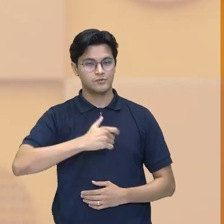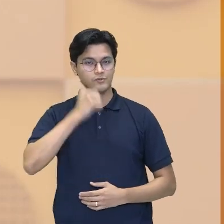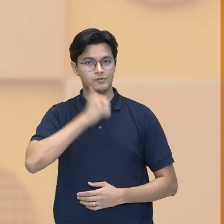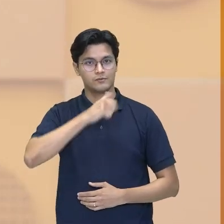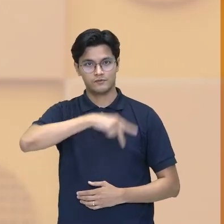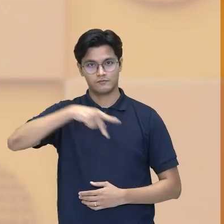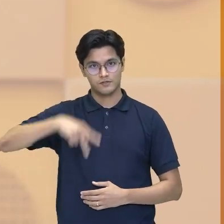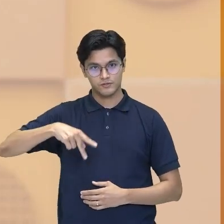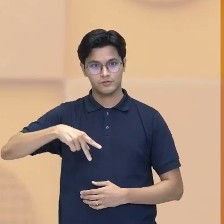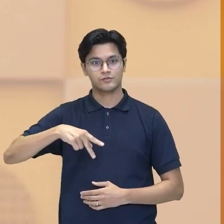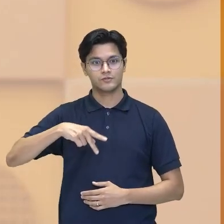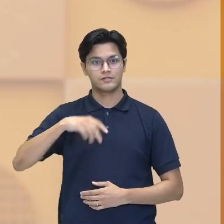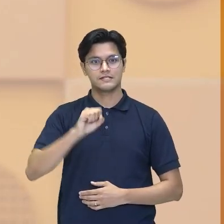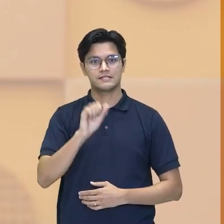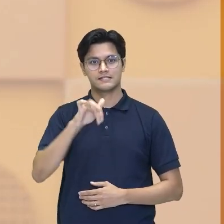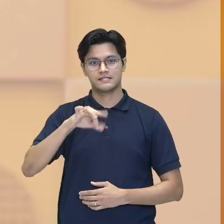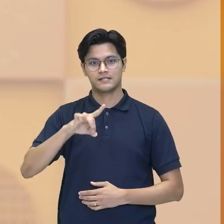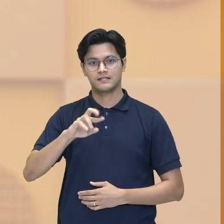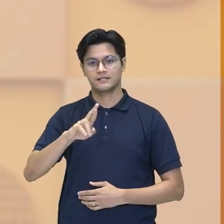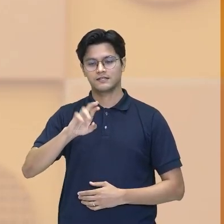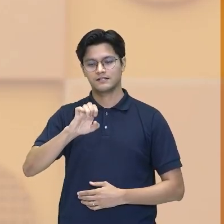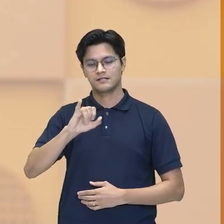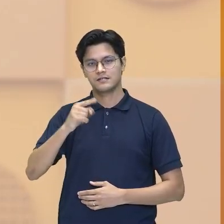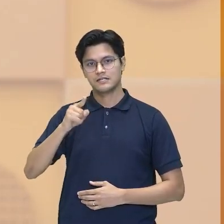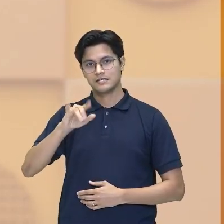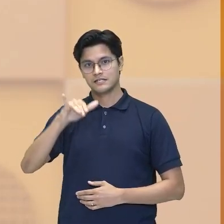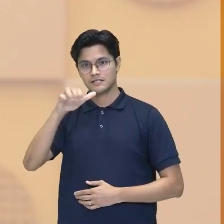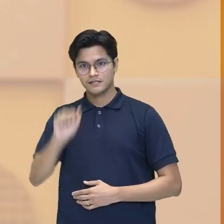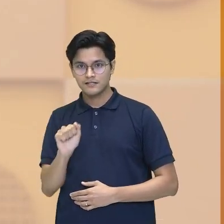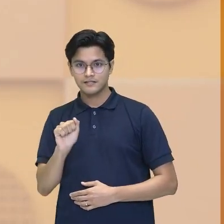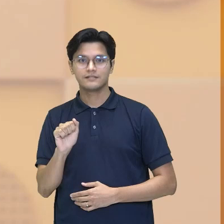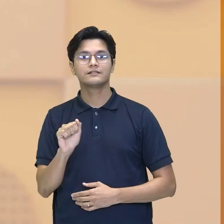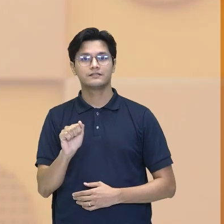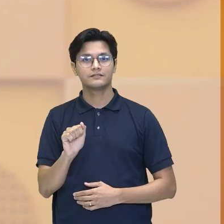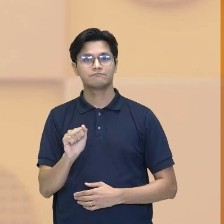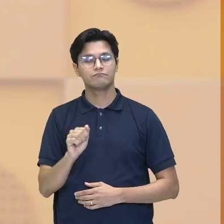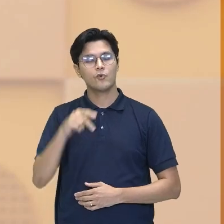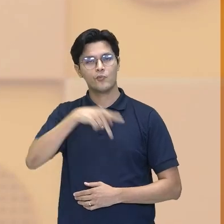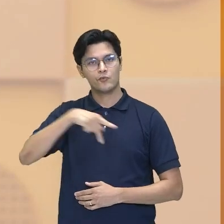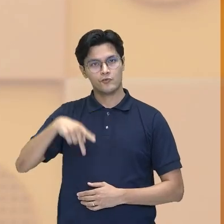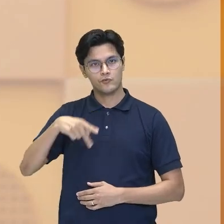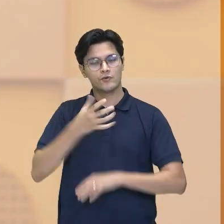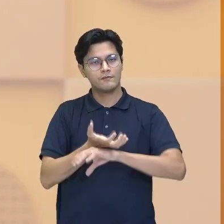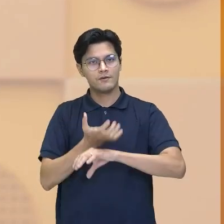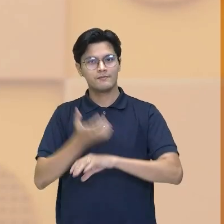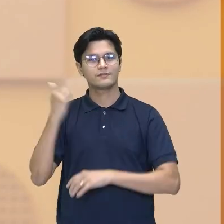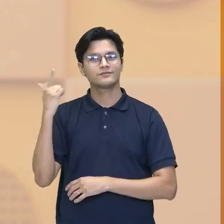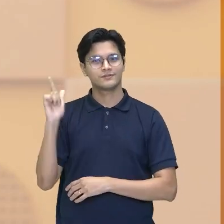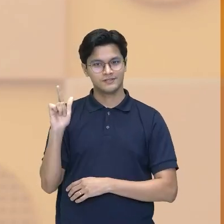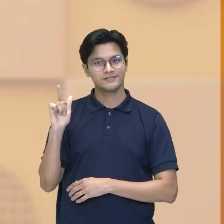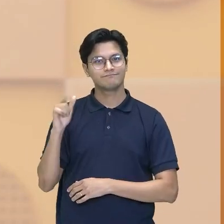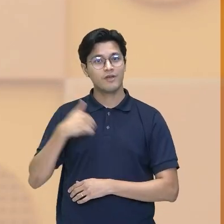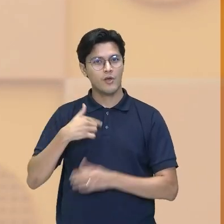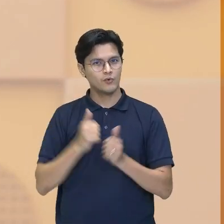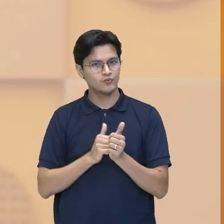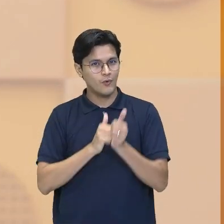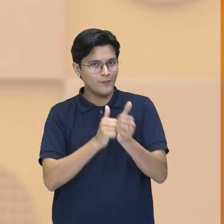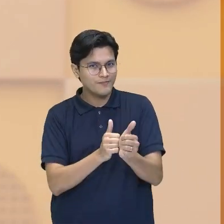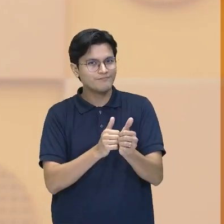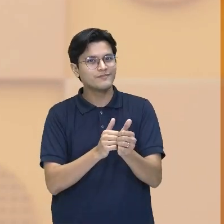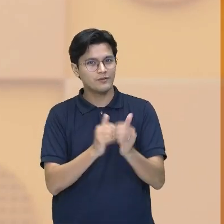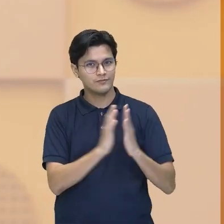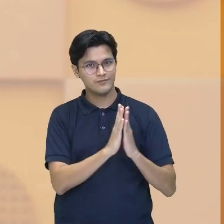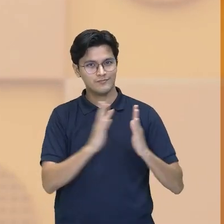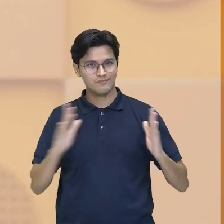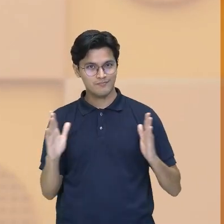Sandréia Cascais, professora do componente. Estarei acompanhando vocês aqui ao longo das nossas unidades. Então,